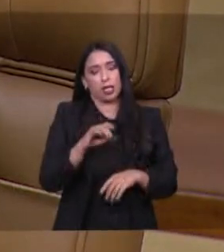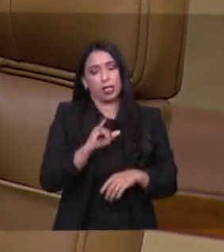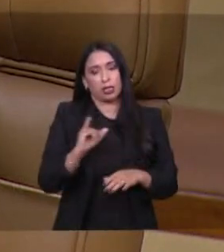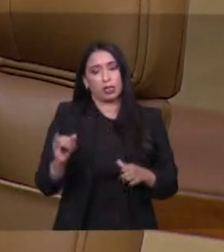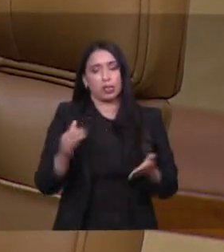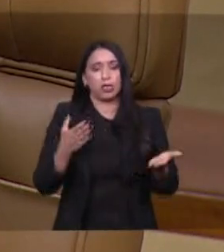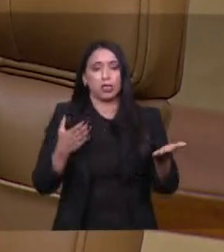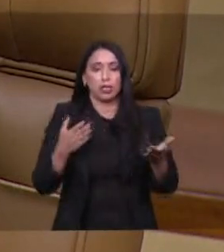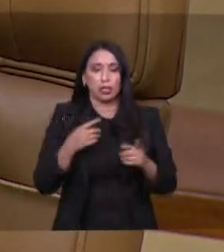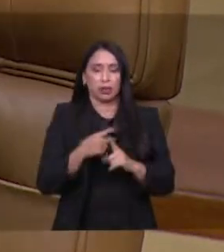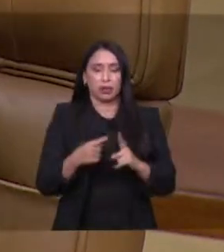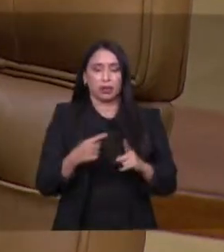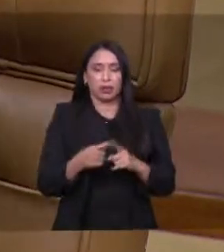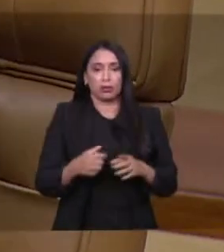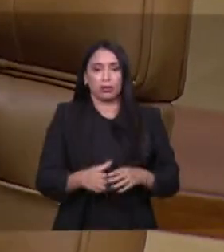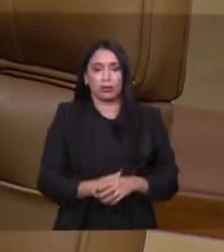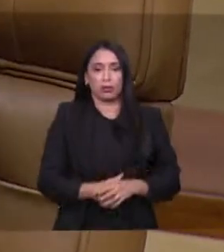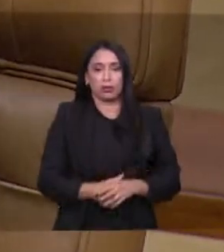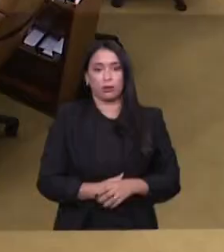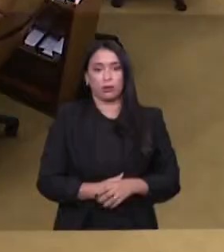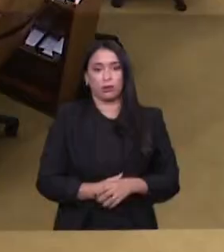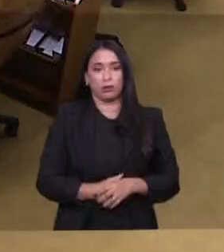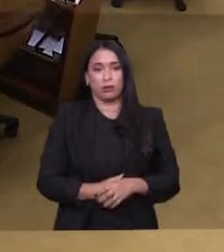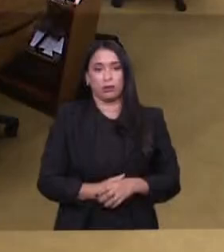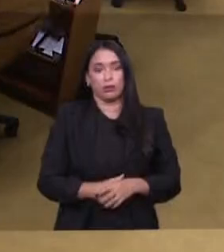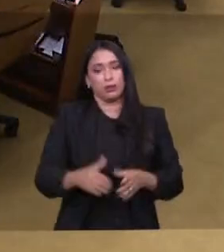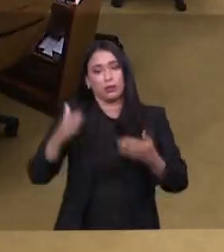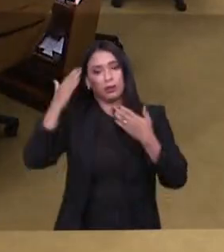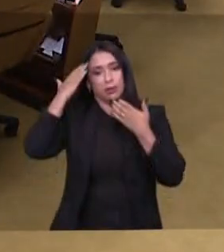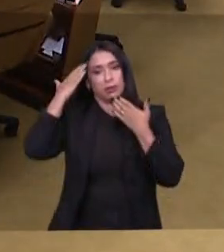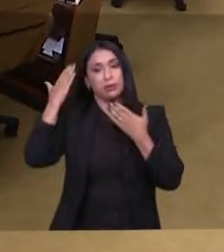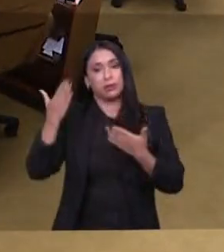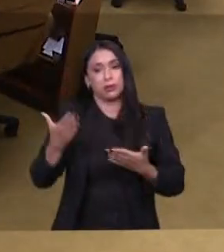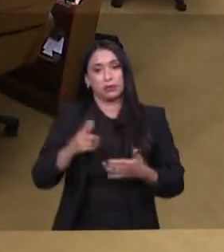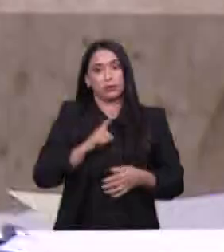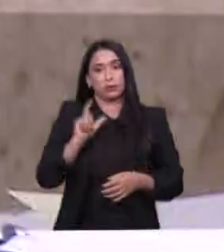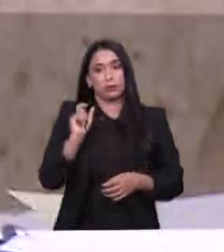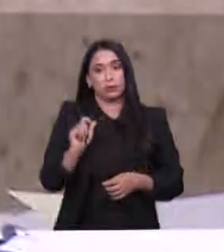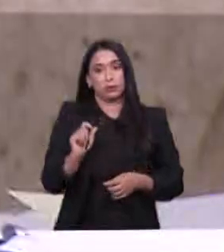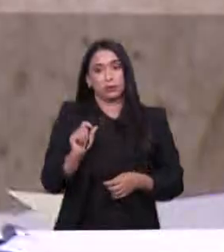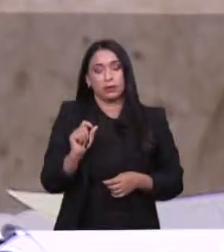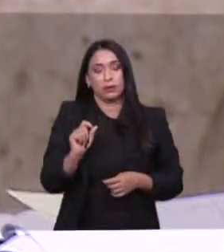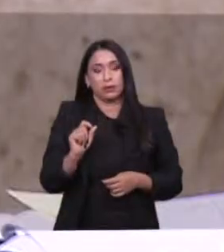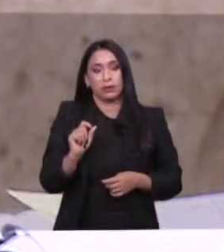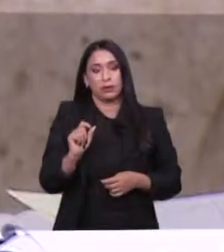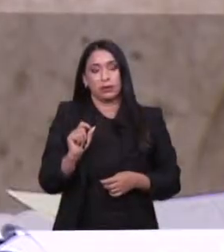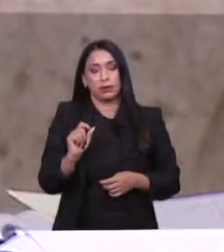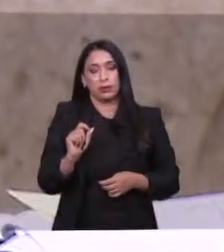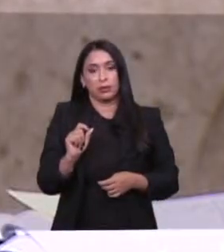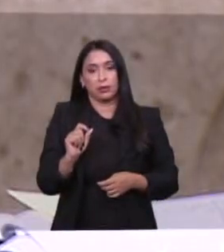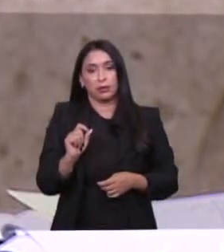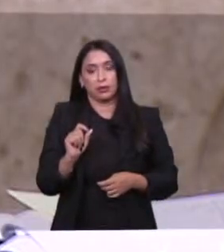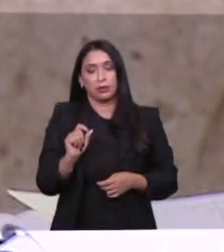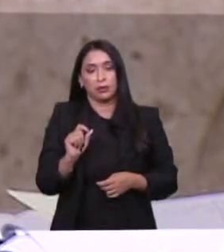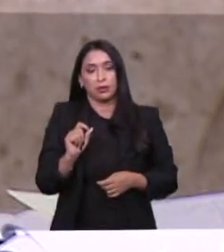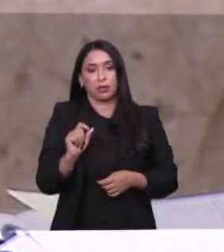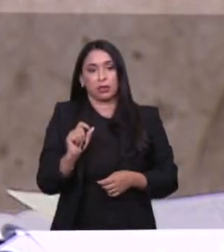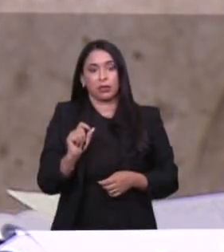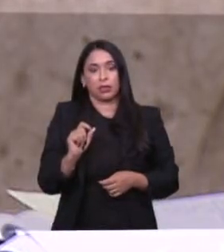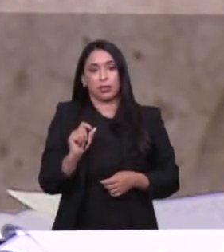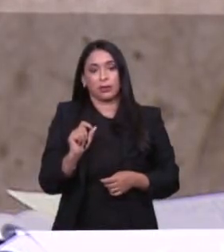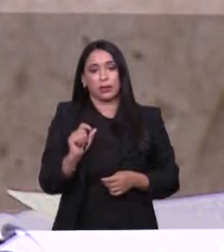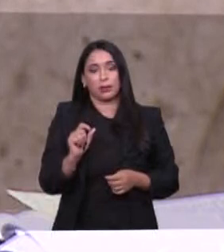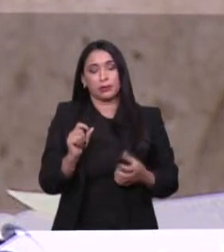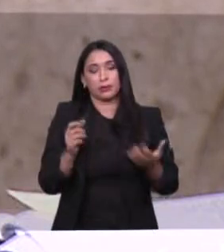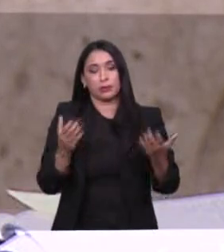que acabei de proferir. Muito obrigada, ministro Cristiano Zanin. Só vou fazer um registro que,